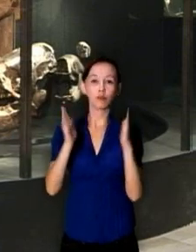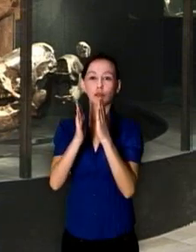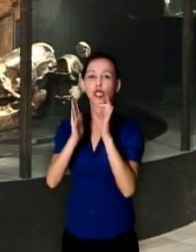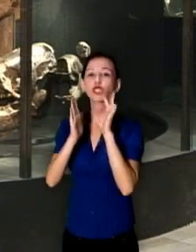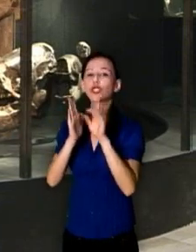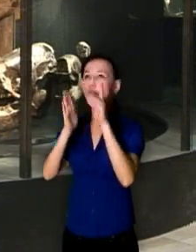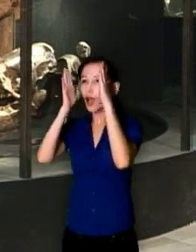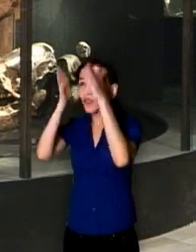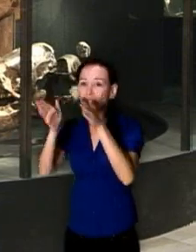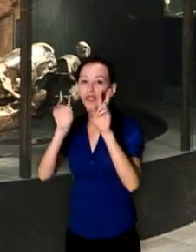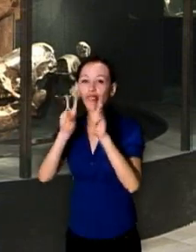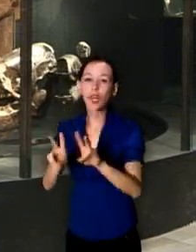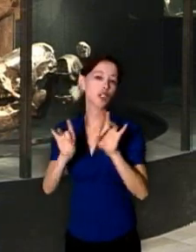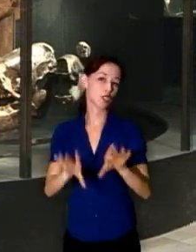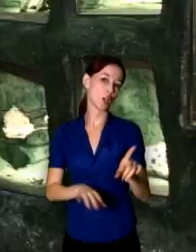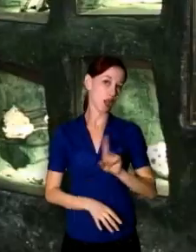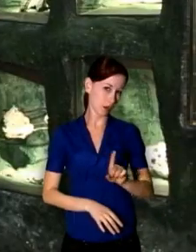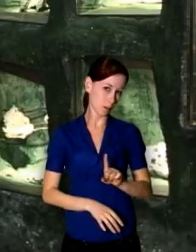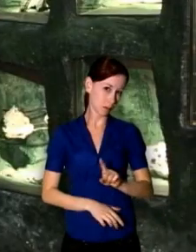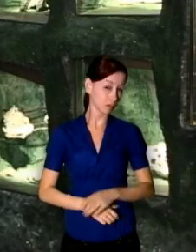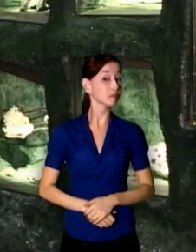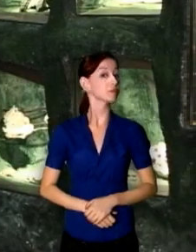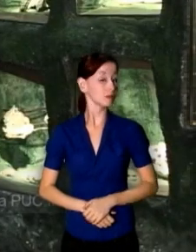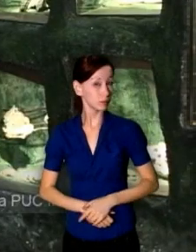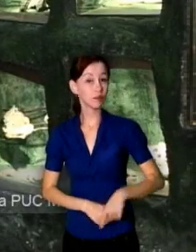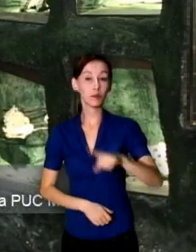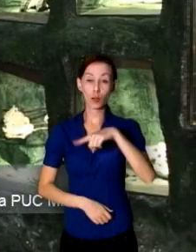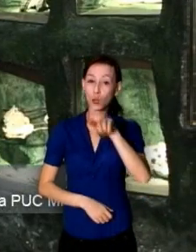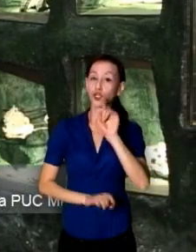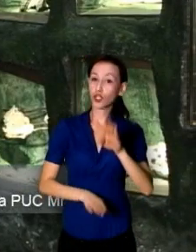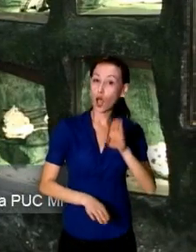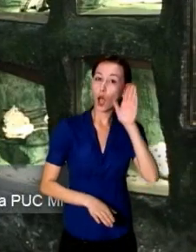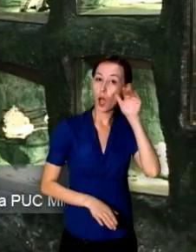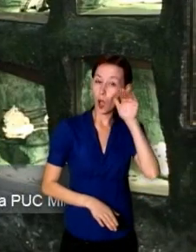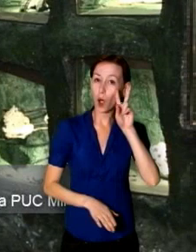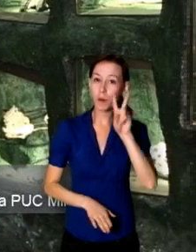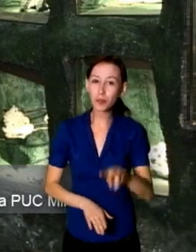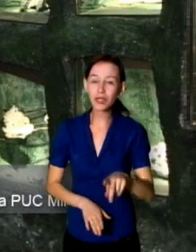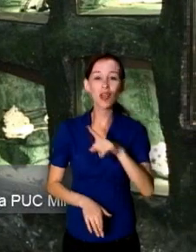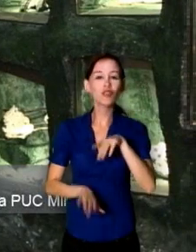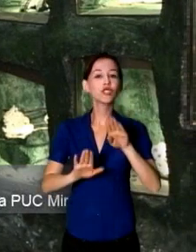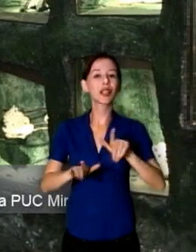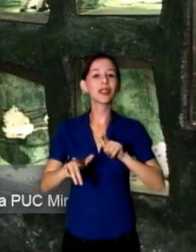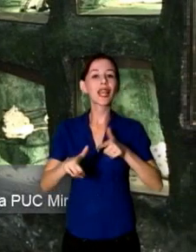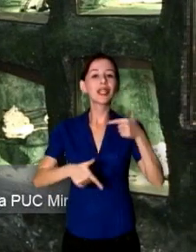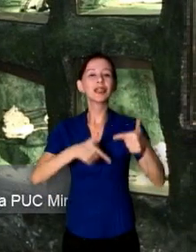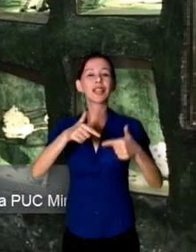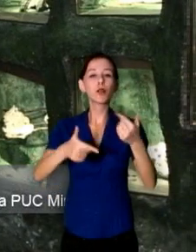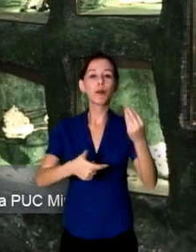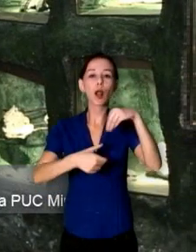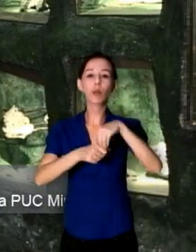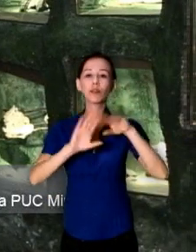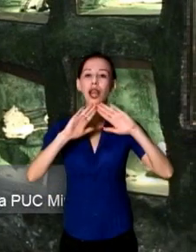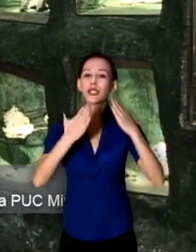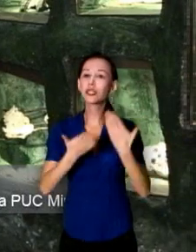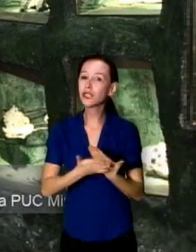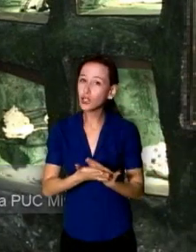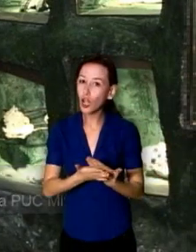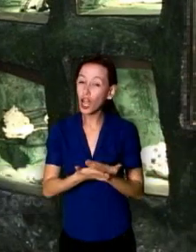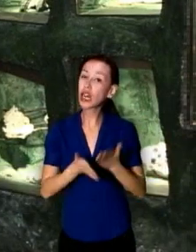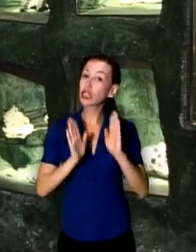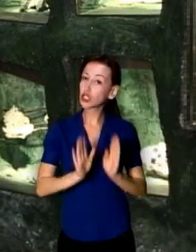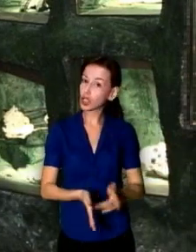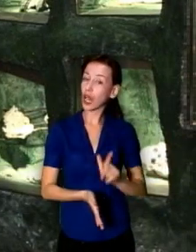ao objeto pura e simplesmente. A gente observa que, com o trabalho que a gente desenvolve com as escolas, a gente tem